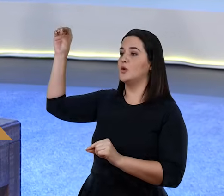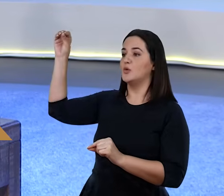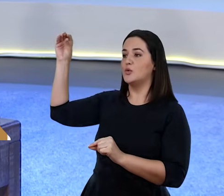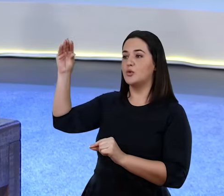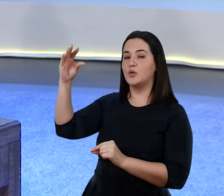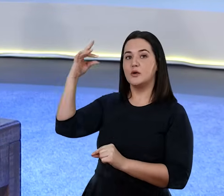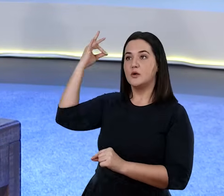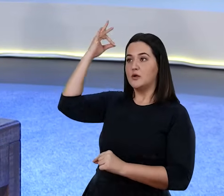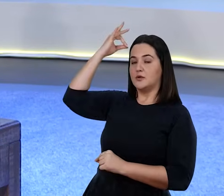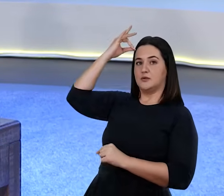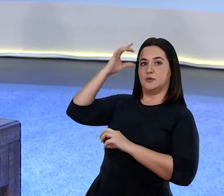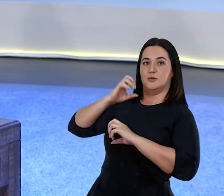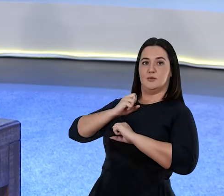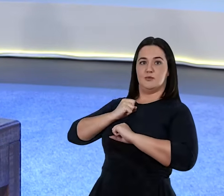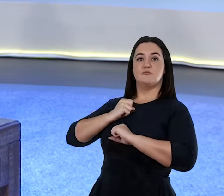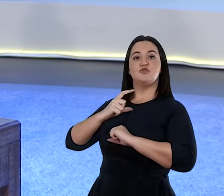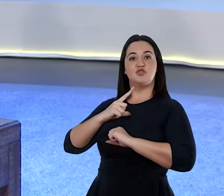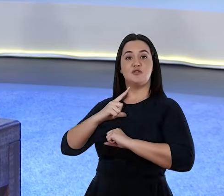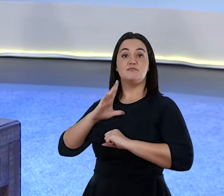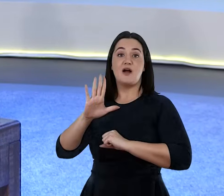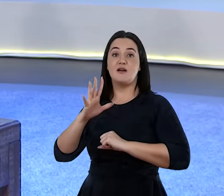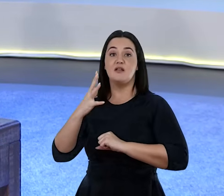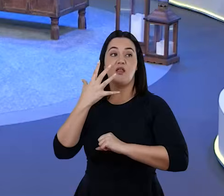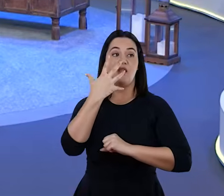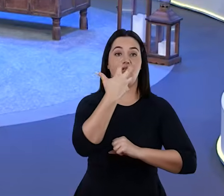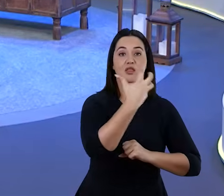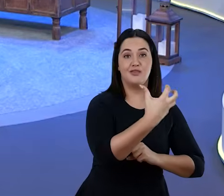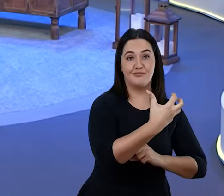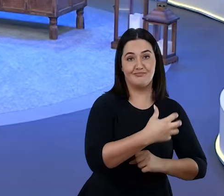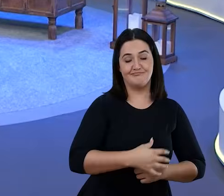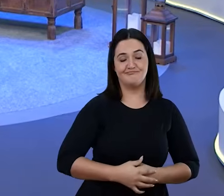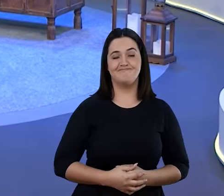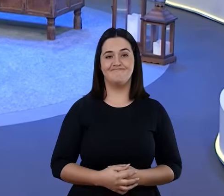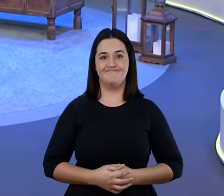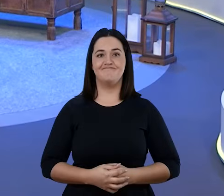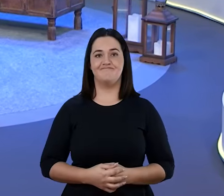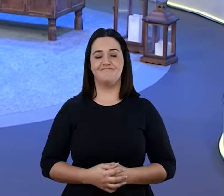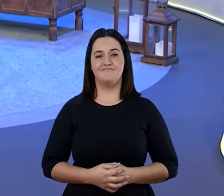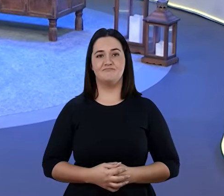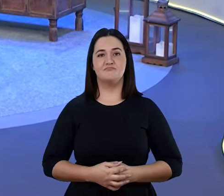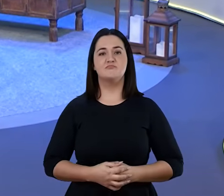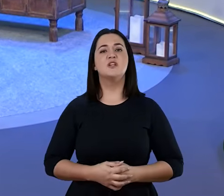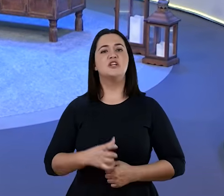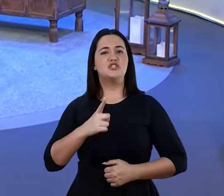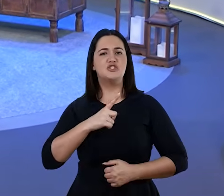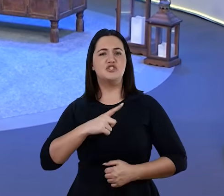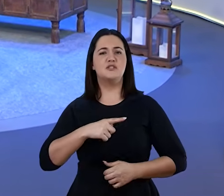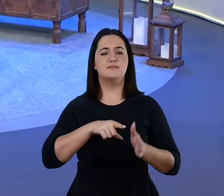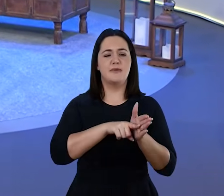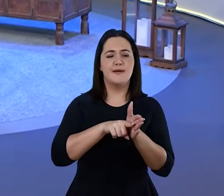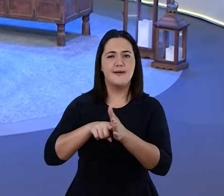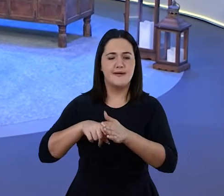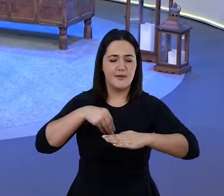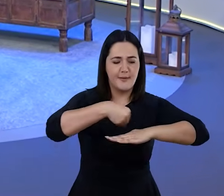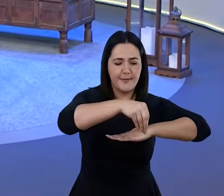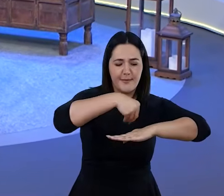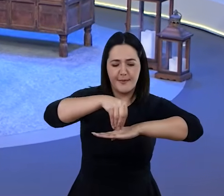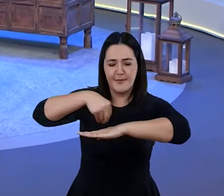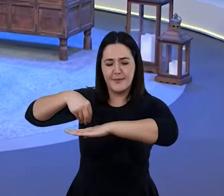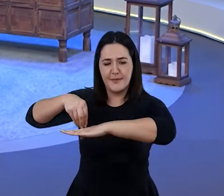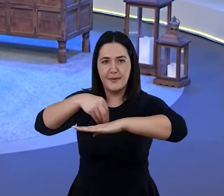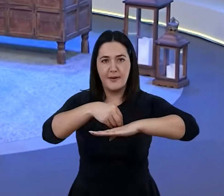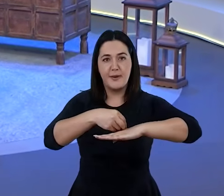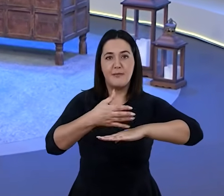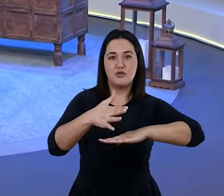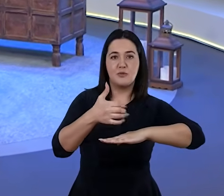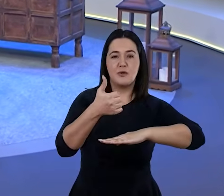do poder de Deus e da ação de Deus. Um achado arqueológico ocorrido em